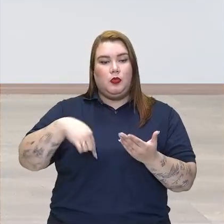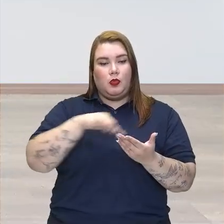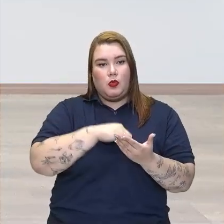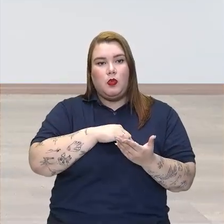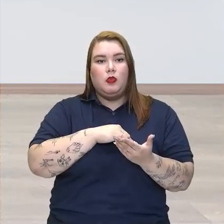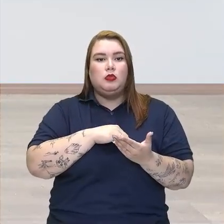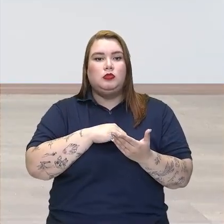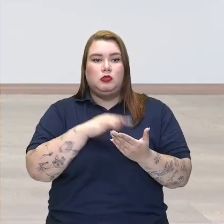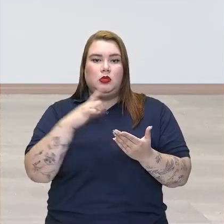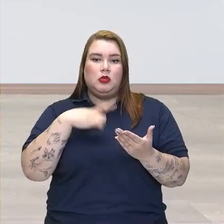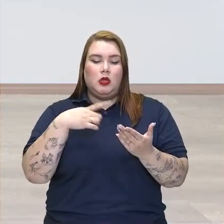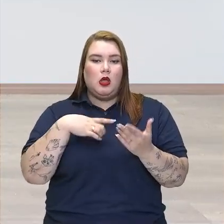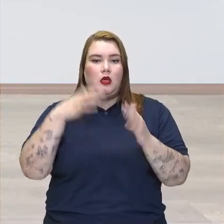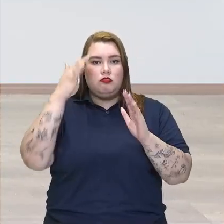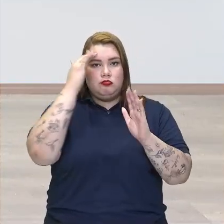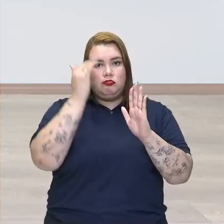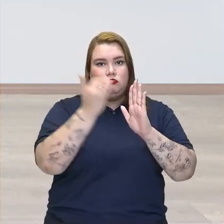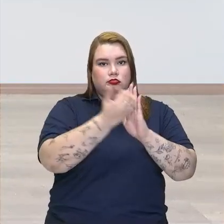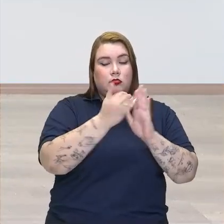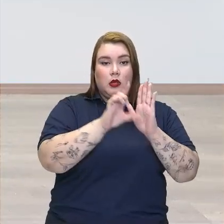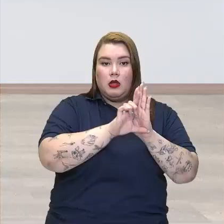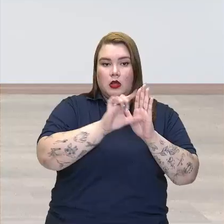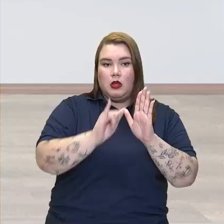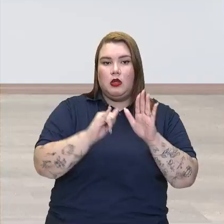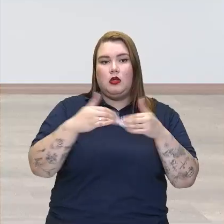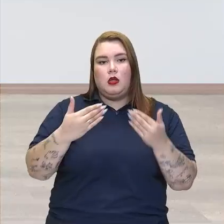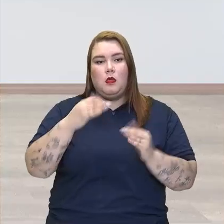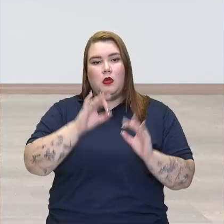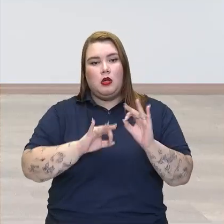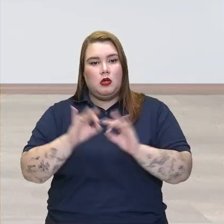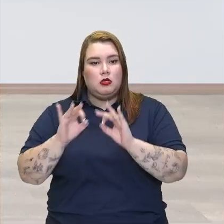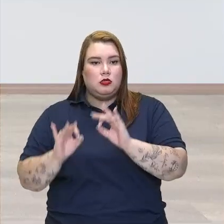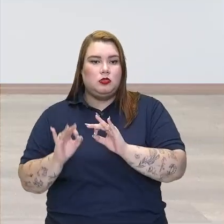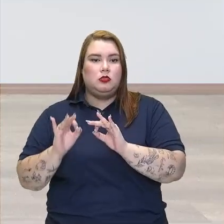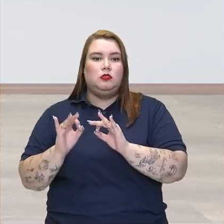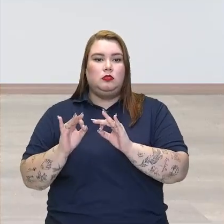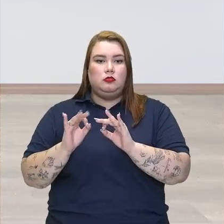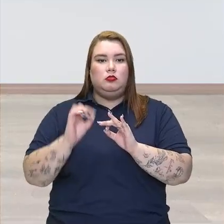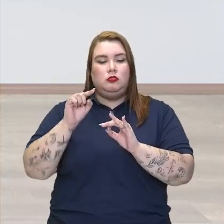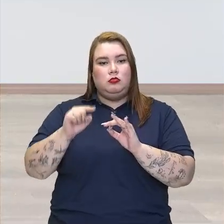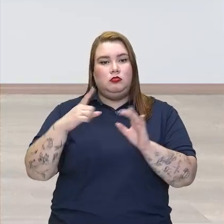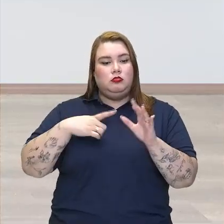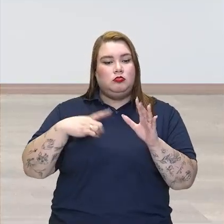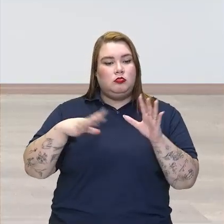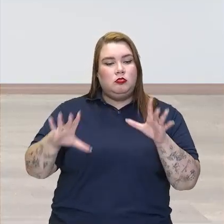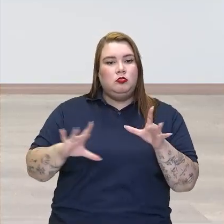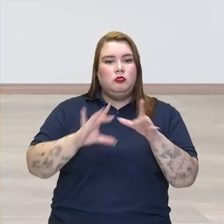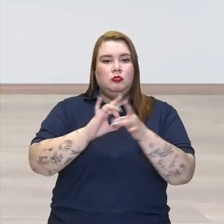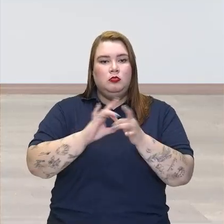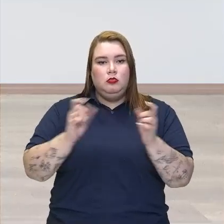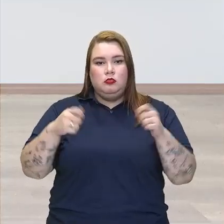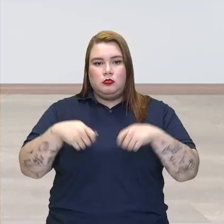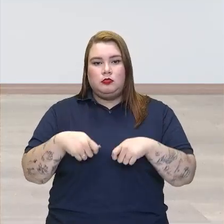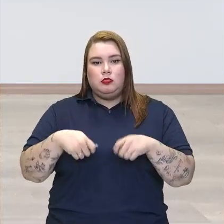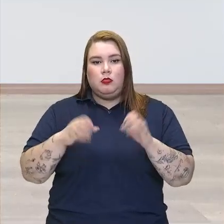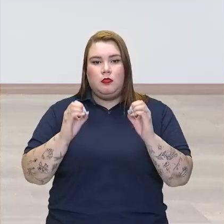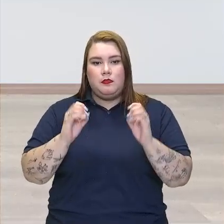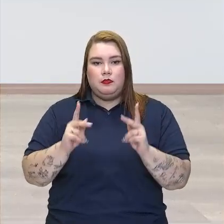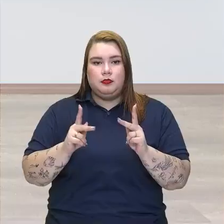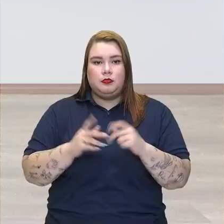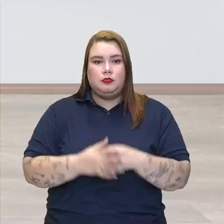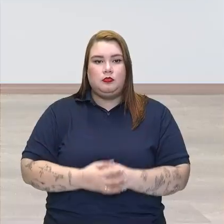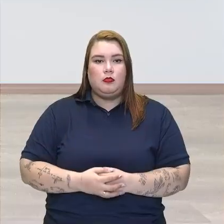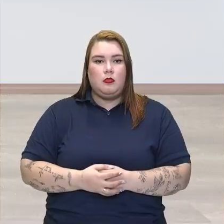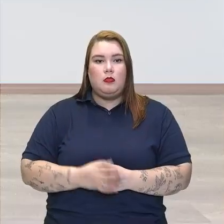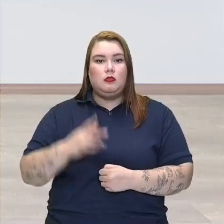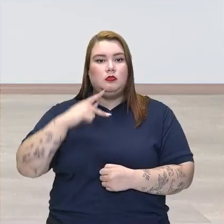a esta lei, a gente planejou aí um momento que isso se encaixe, tá bom, gente? Exatamente. A